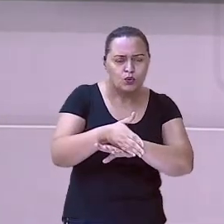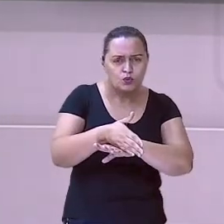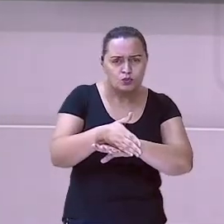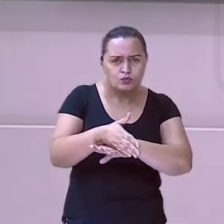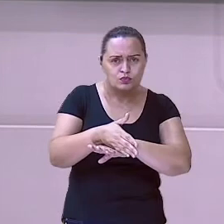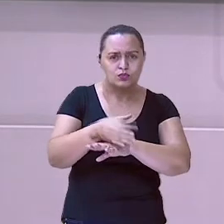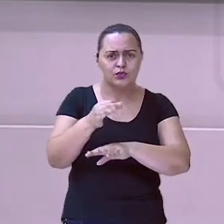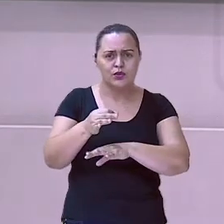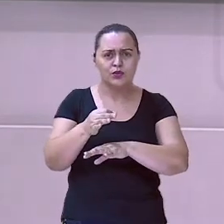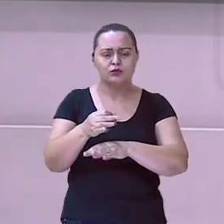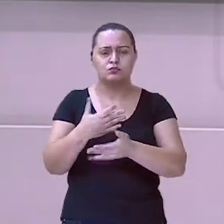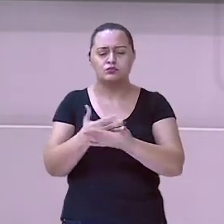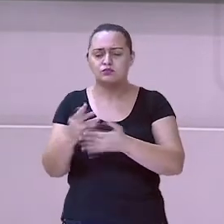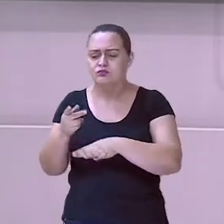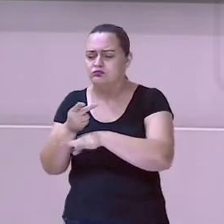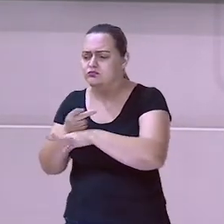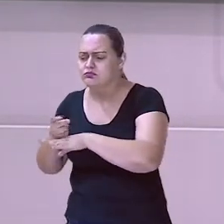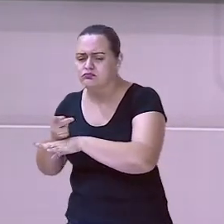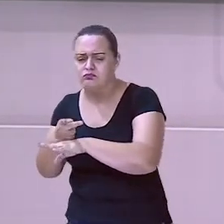adentrar,